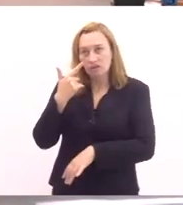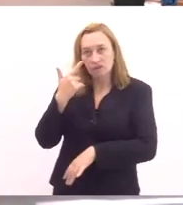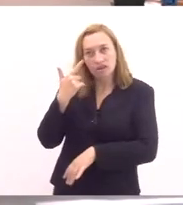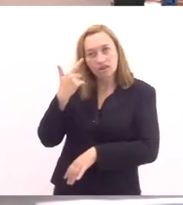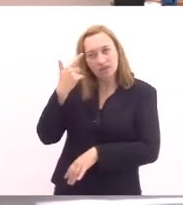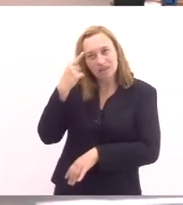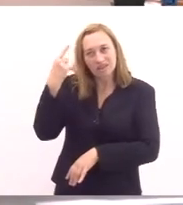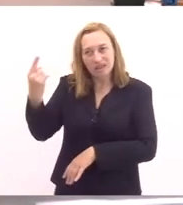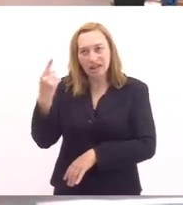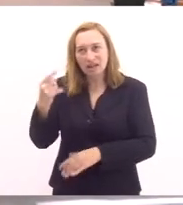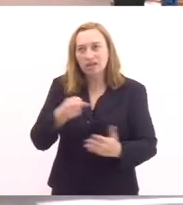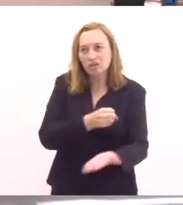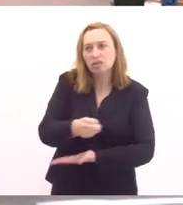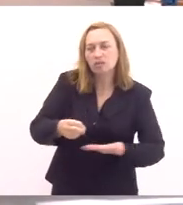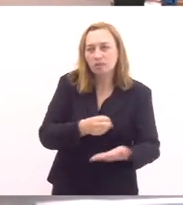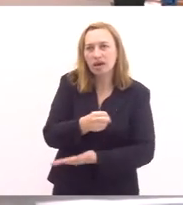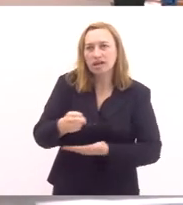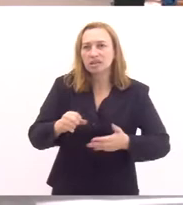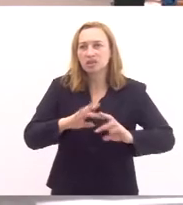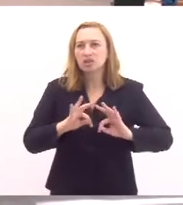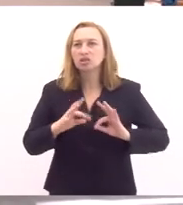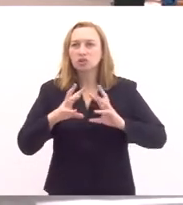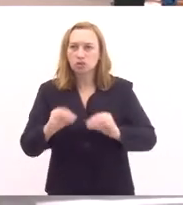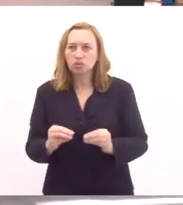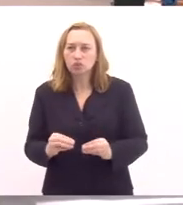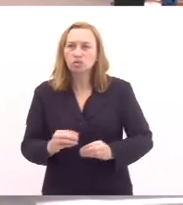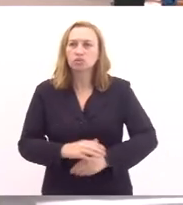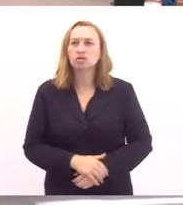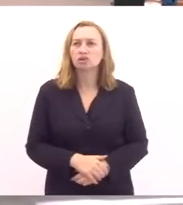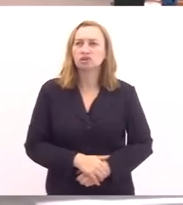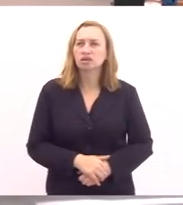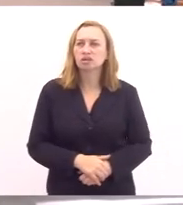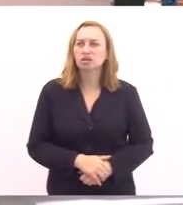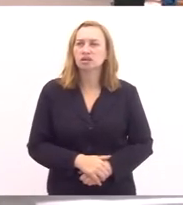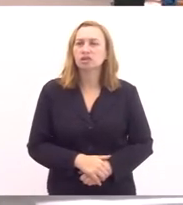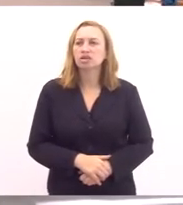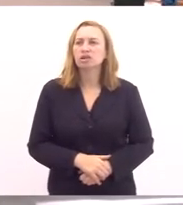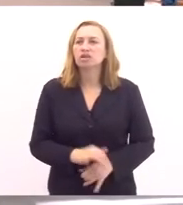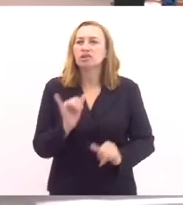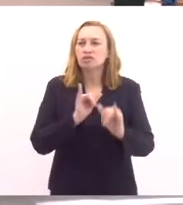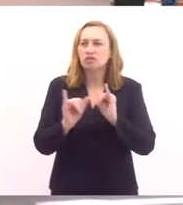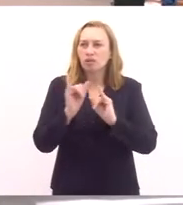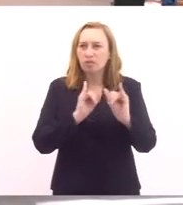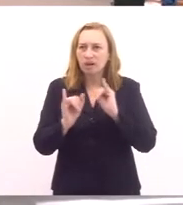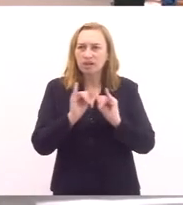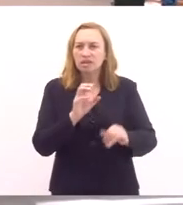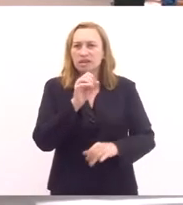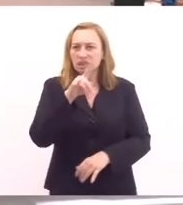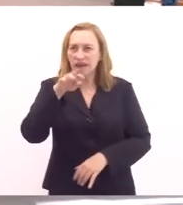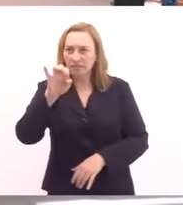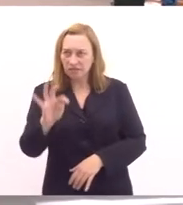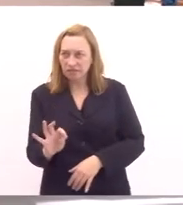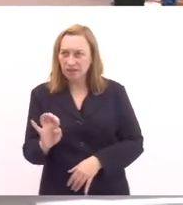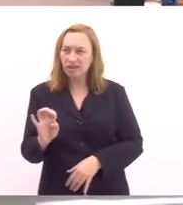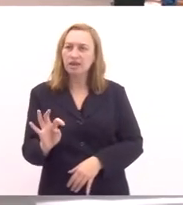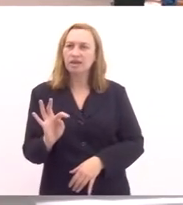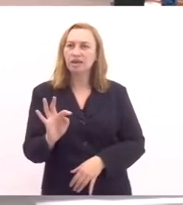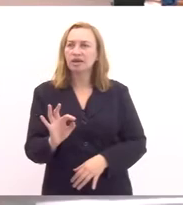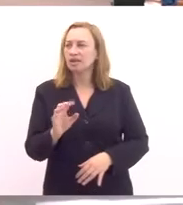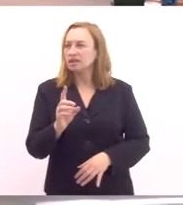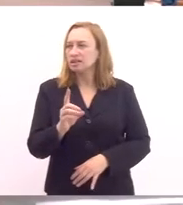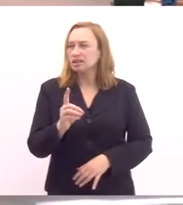ideia e o base nos nossos monitoramentos é com base nos dados de seebeck né de